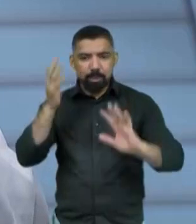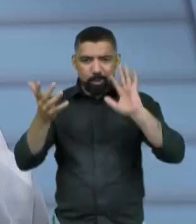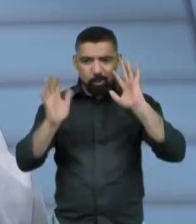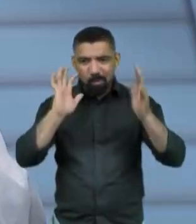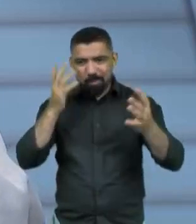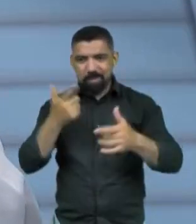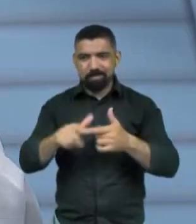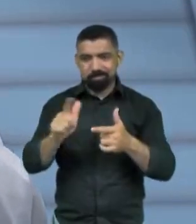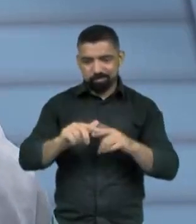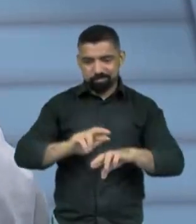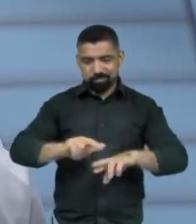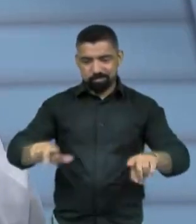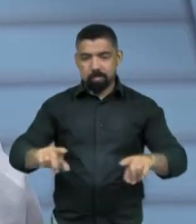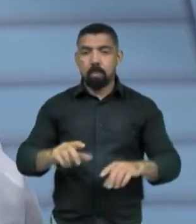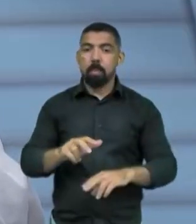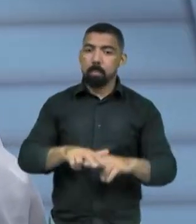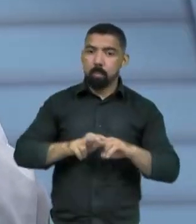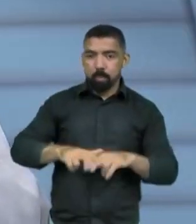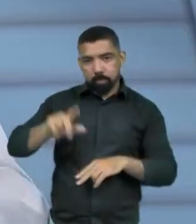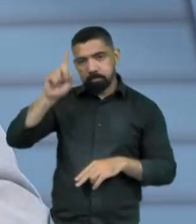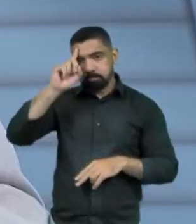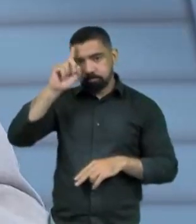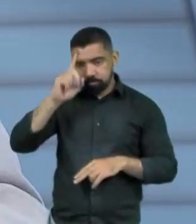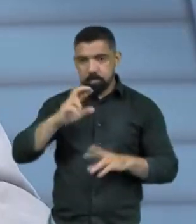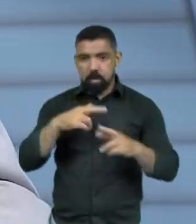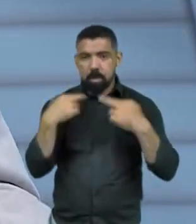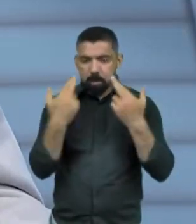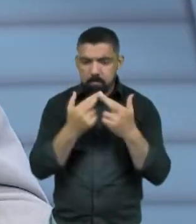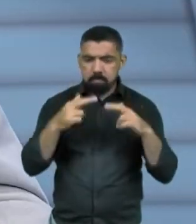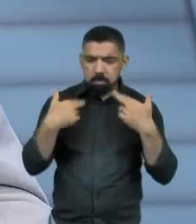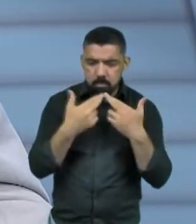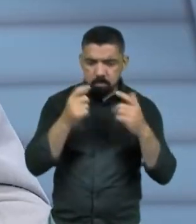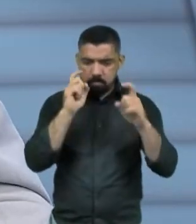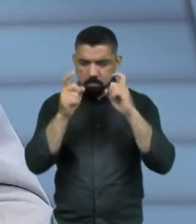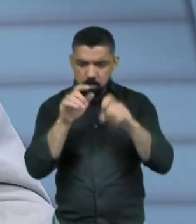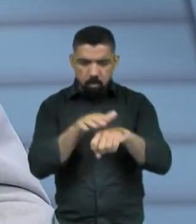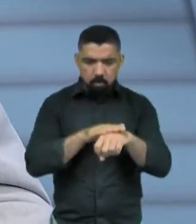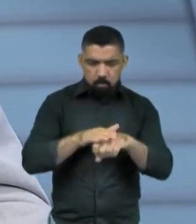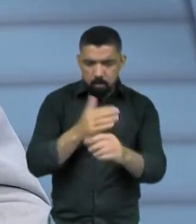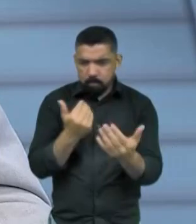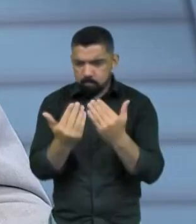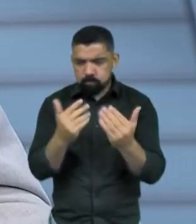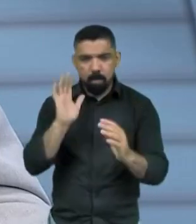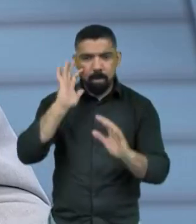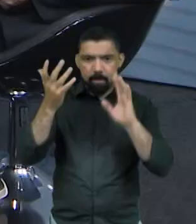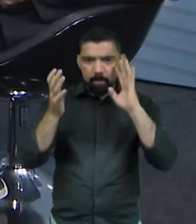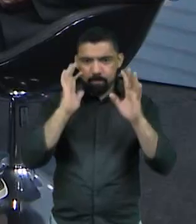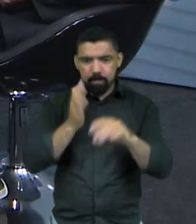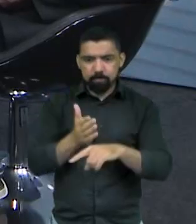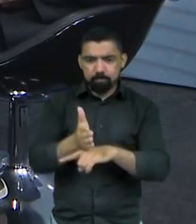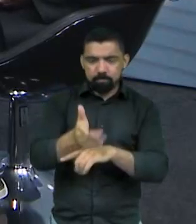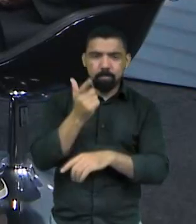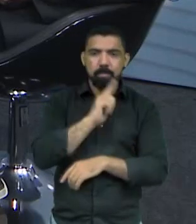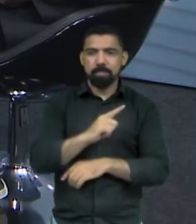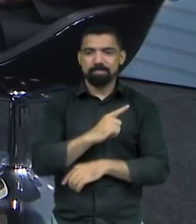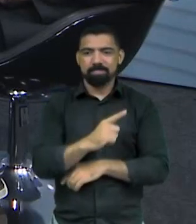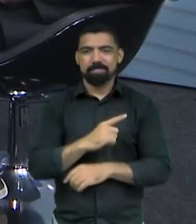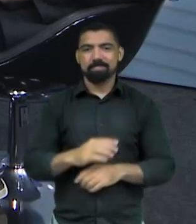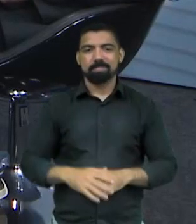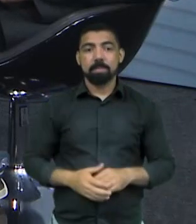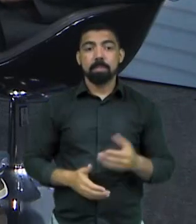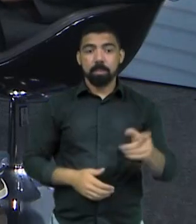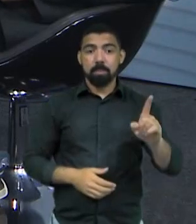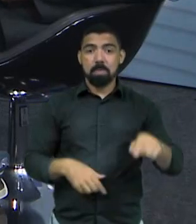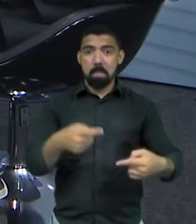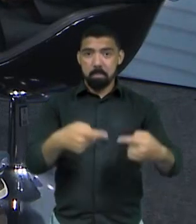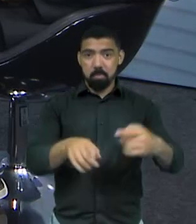resultados todo dia, para poder, com disciplina, a gente chegar nesse resultado de longo prazo. É isso que se faz política de Estado, né, professor Zé